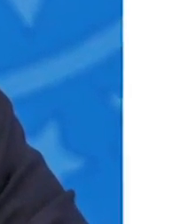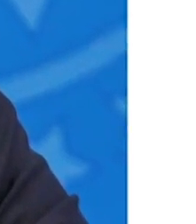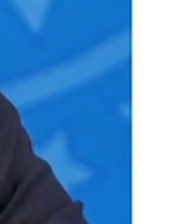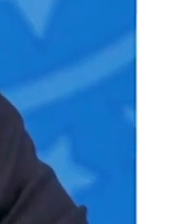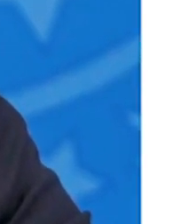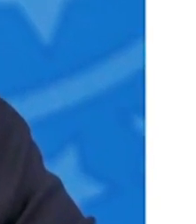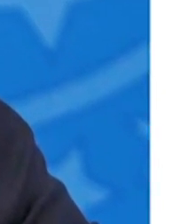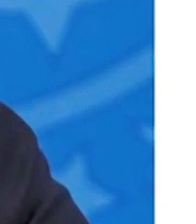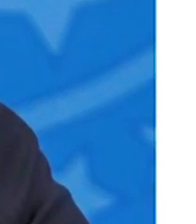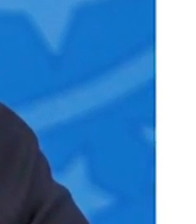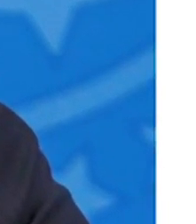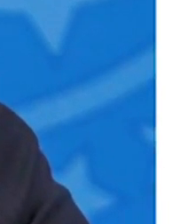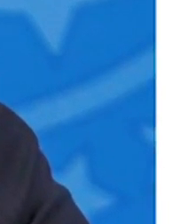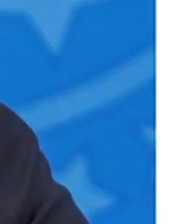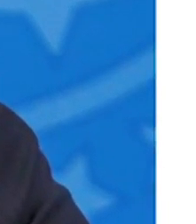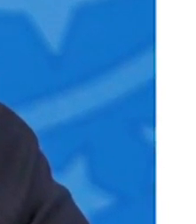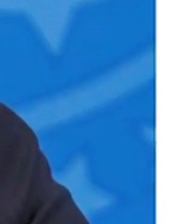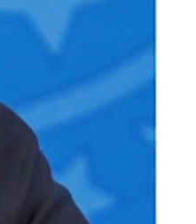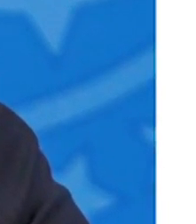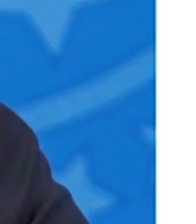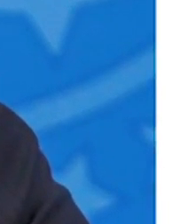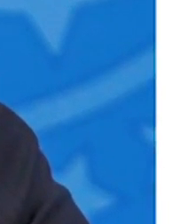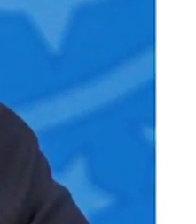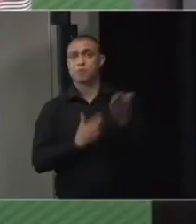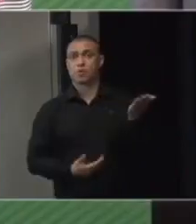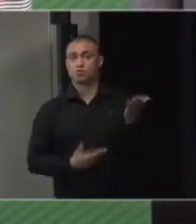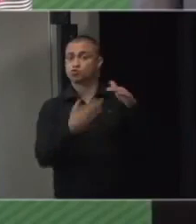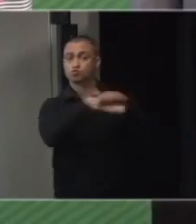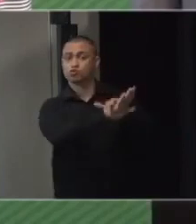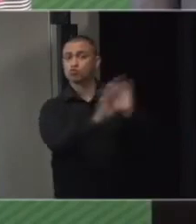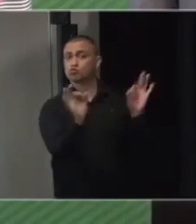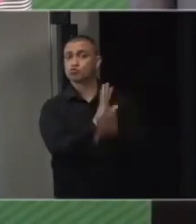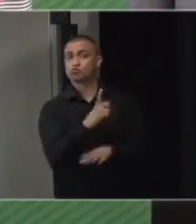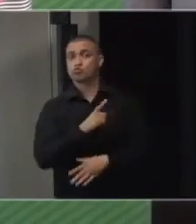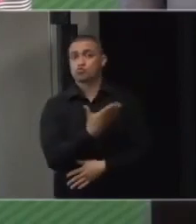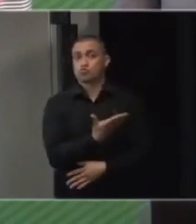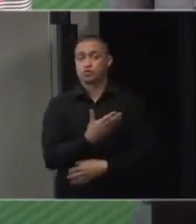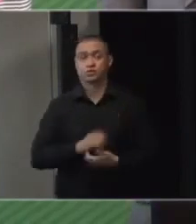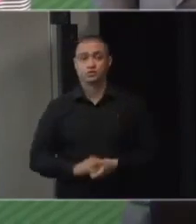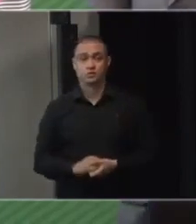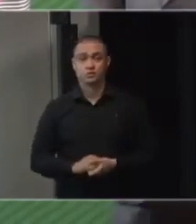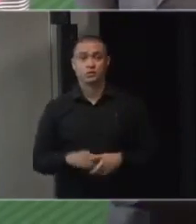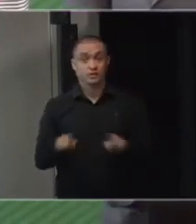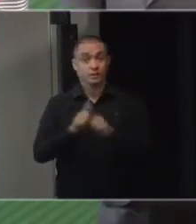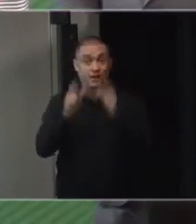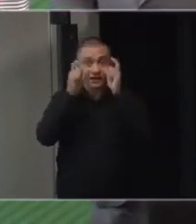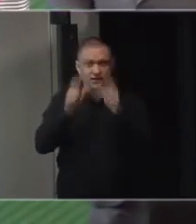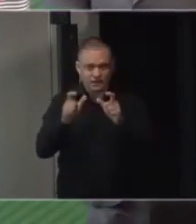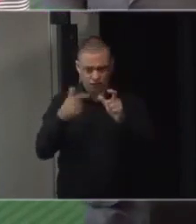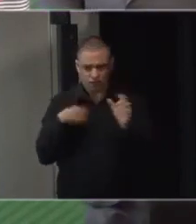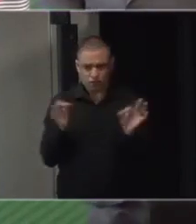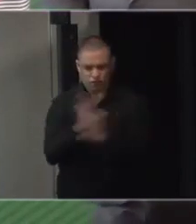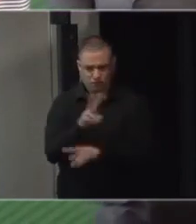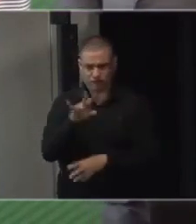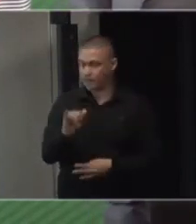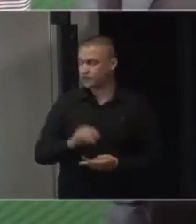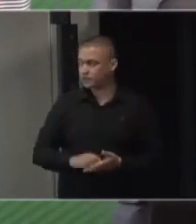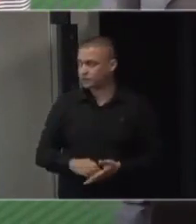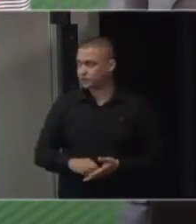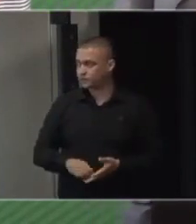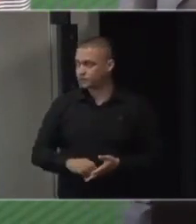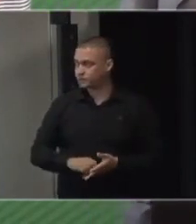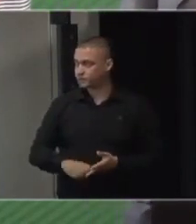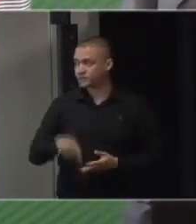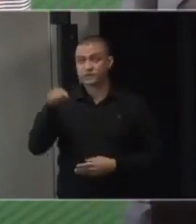in e essa vacina é uma excelente vacina há disponível